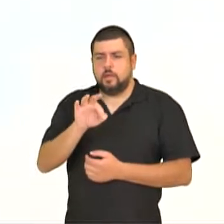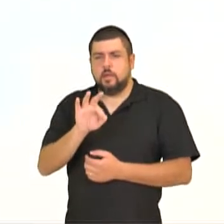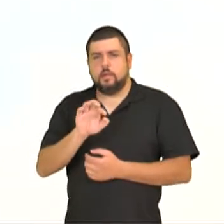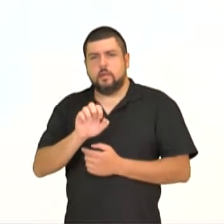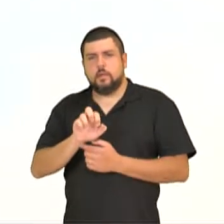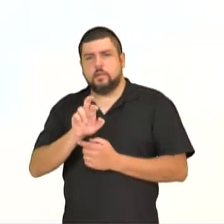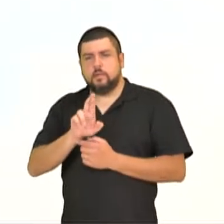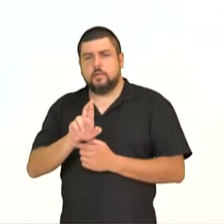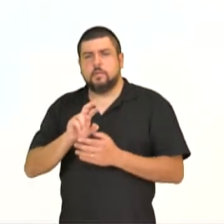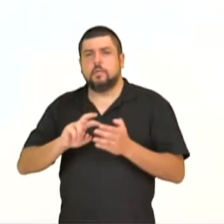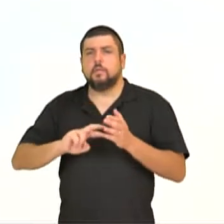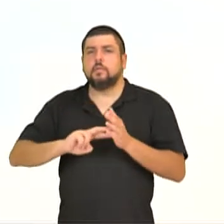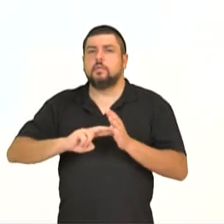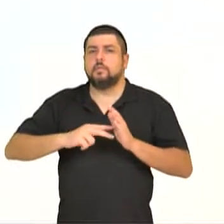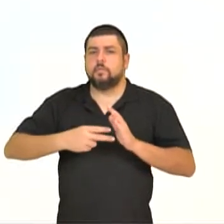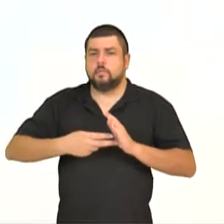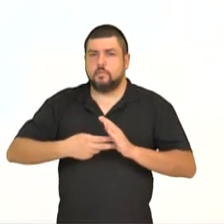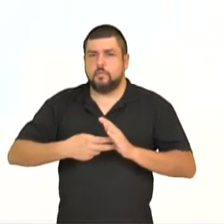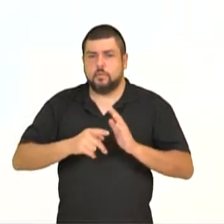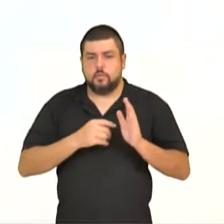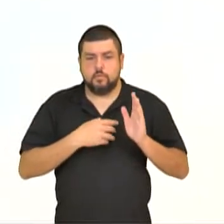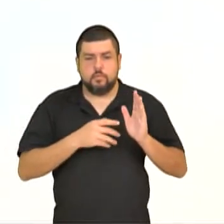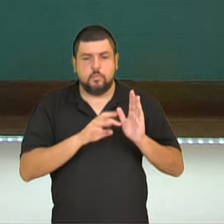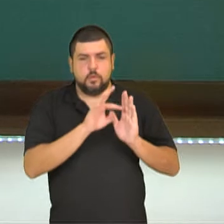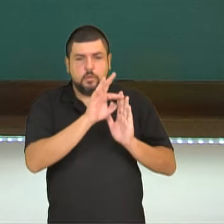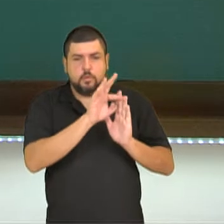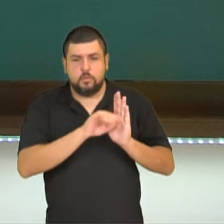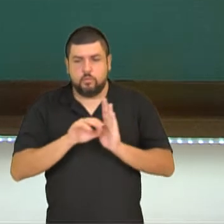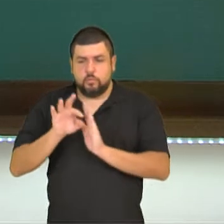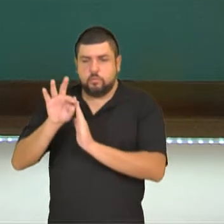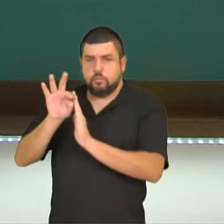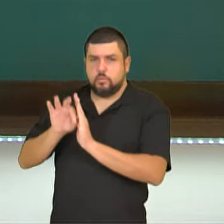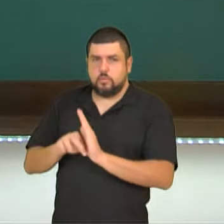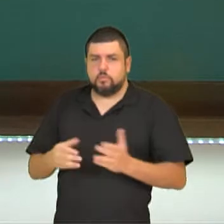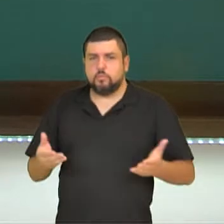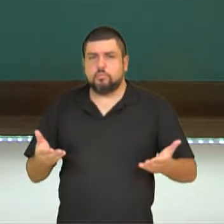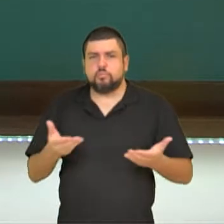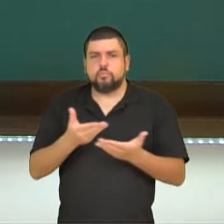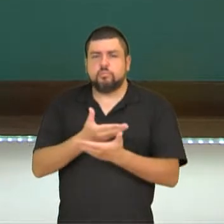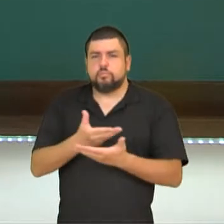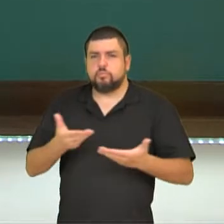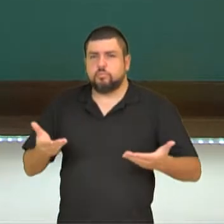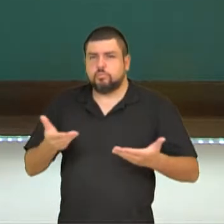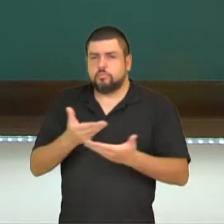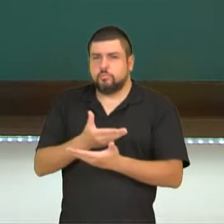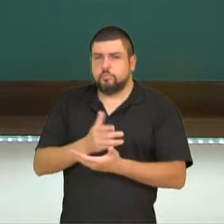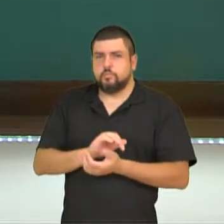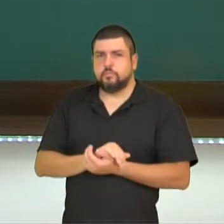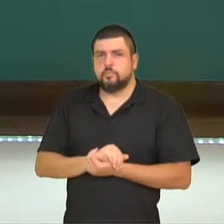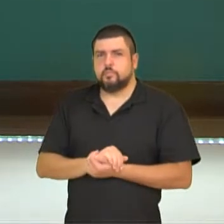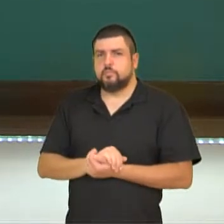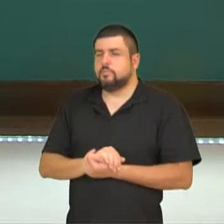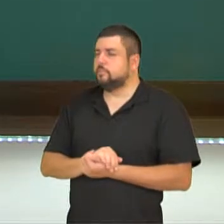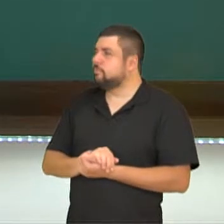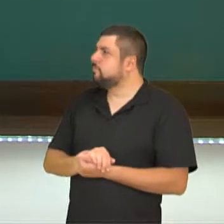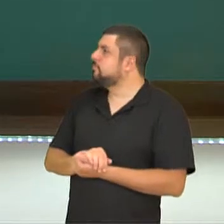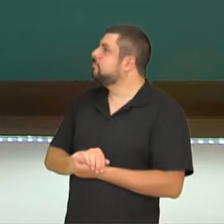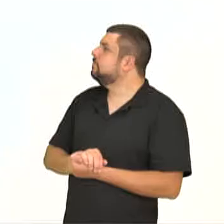Intertextualidad. Intertexto. ¿Qué sería? Vamos a pensar. Vamos a seguir.